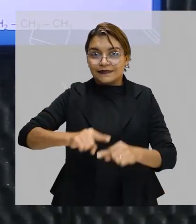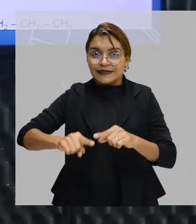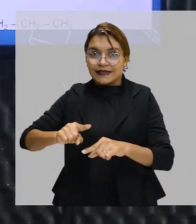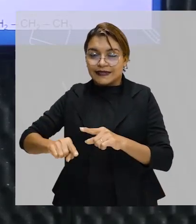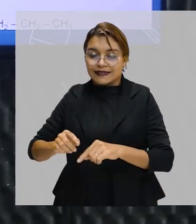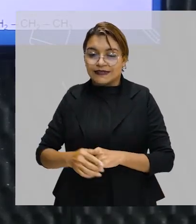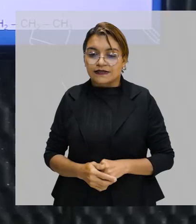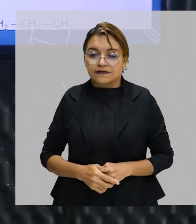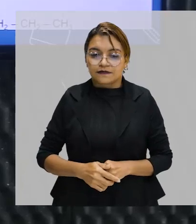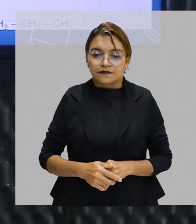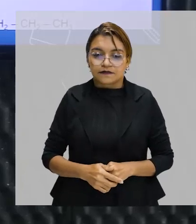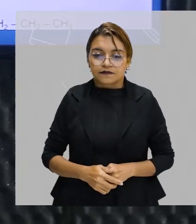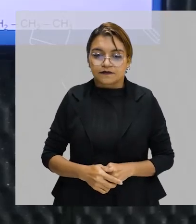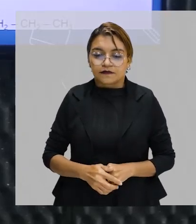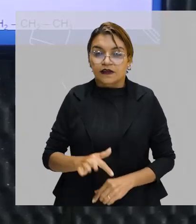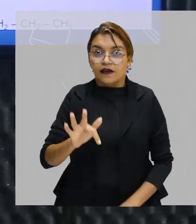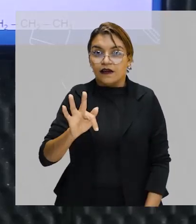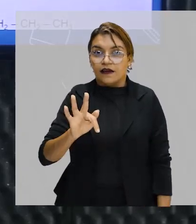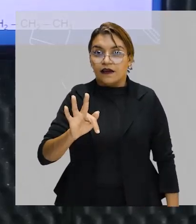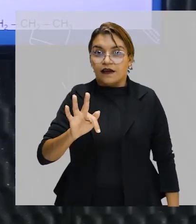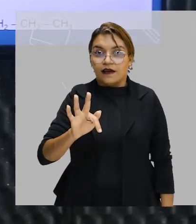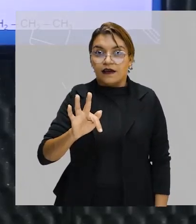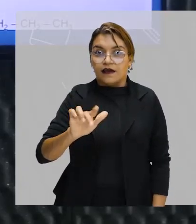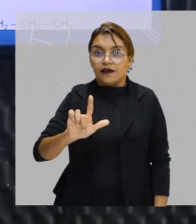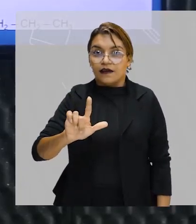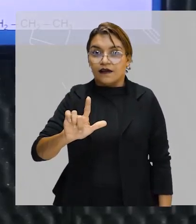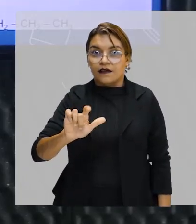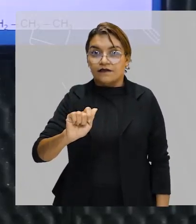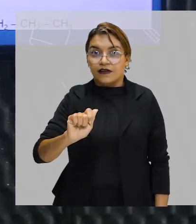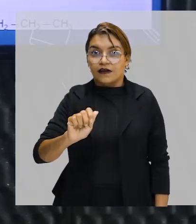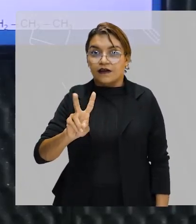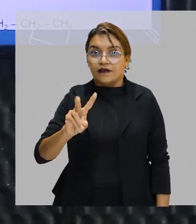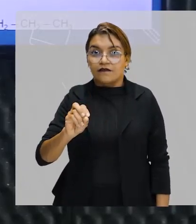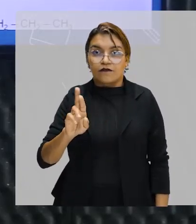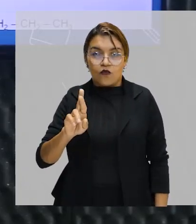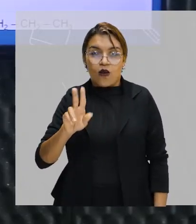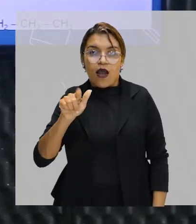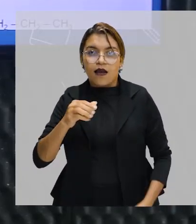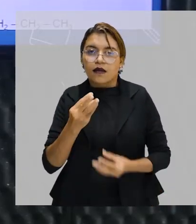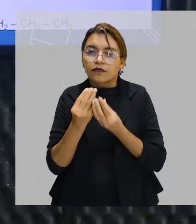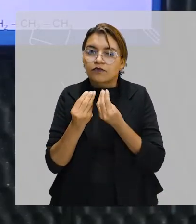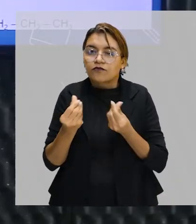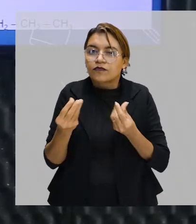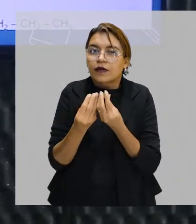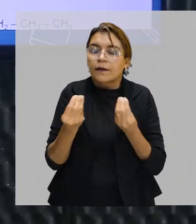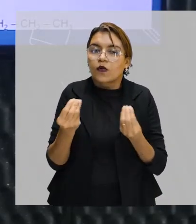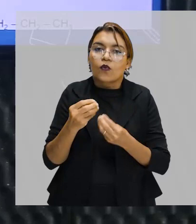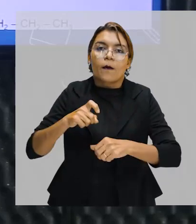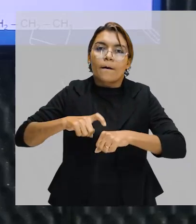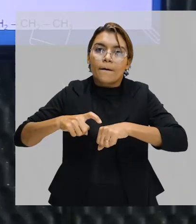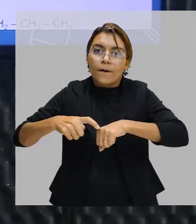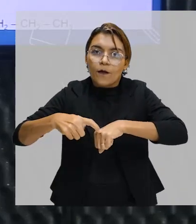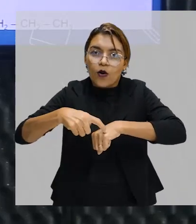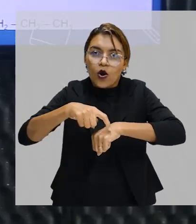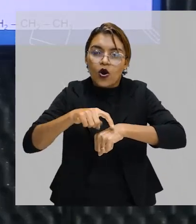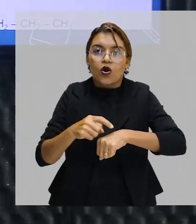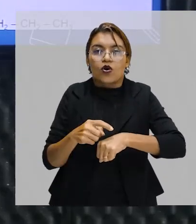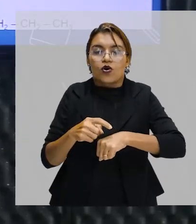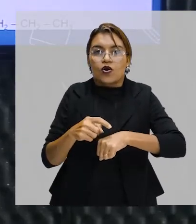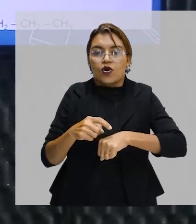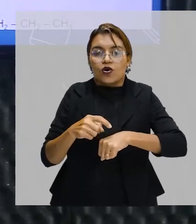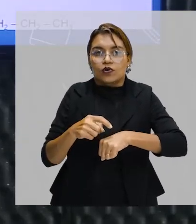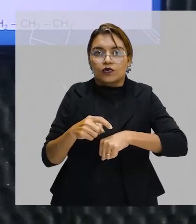Além disso, o flavor de morango, o aroma, o sabor, também pode ser obtido com apenas um